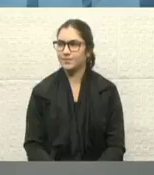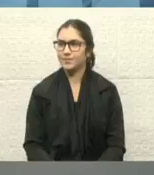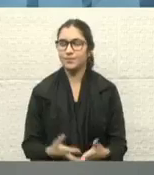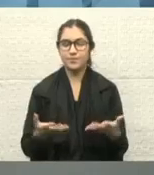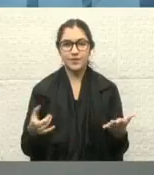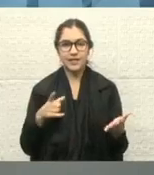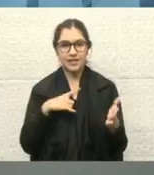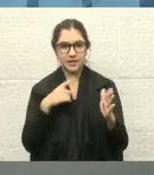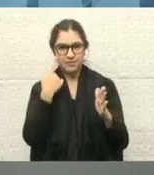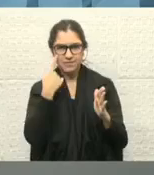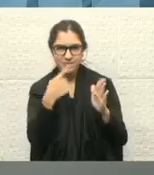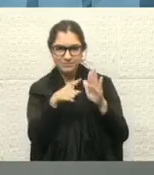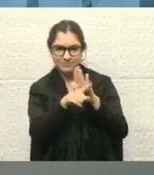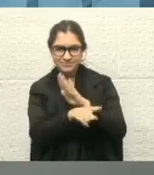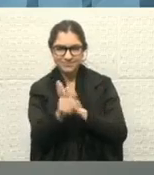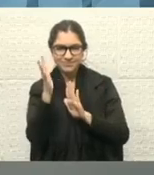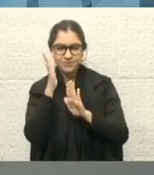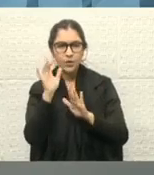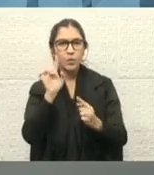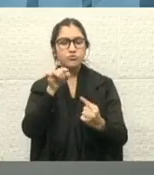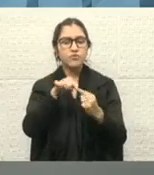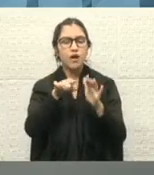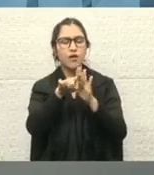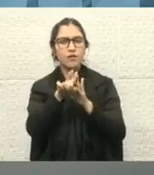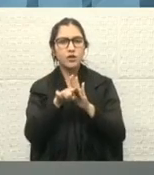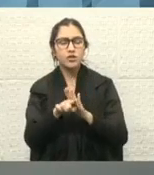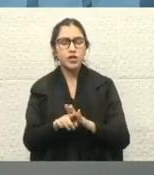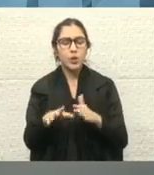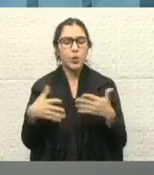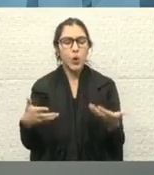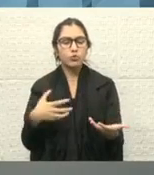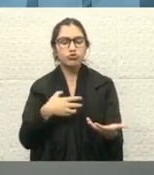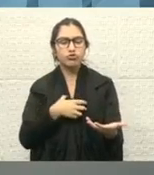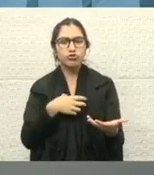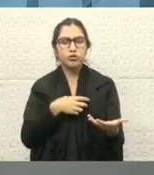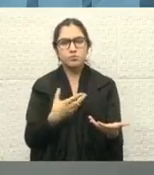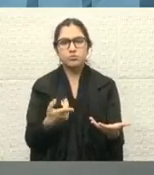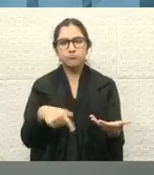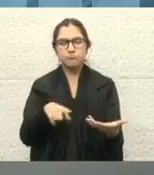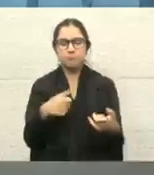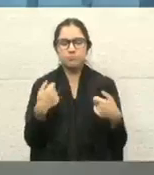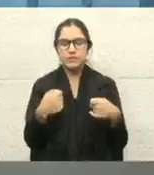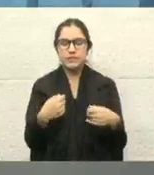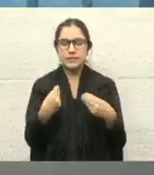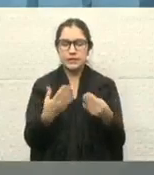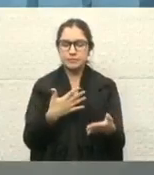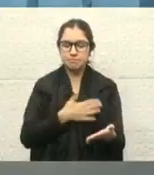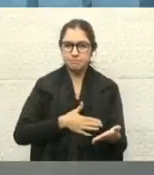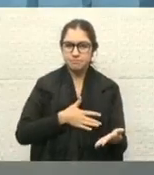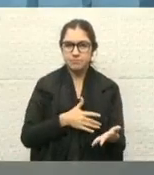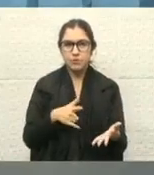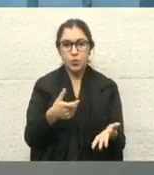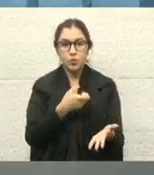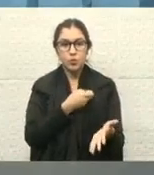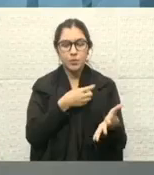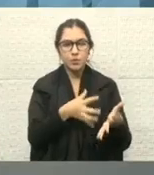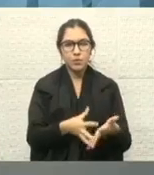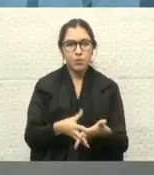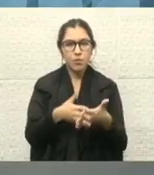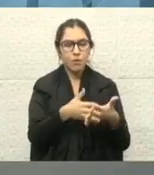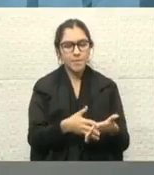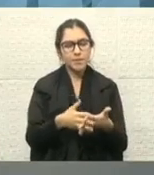Na questão proposta, o objetivo é investigar que tipo de condição deve ser satisfeita para que o número